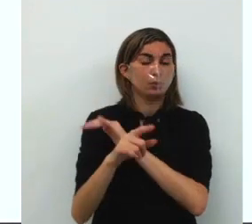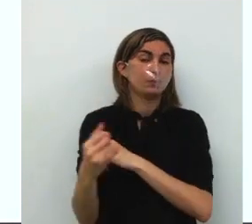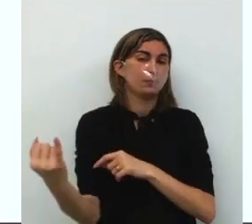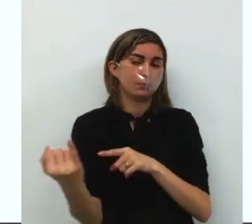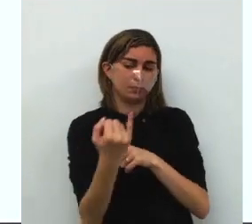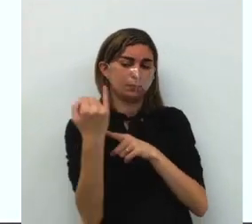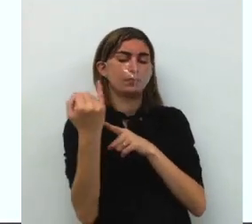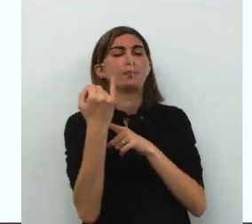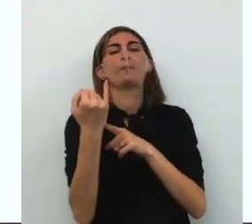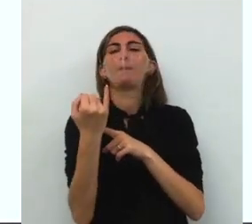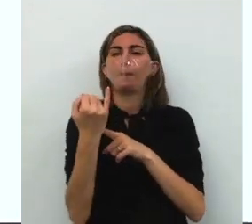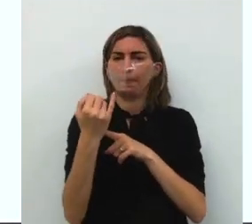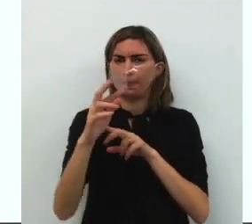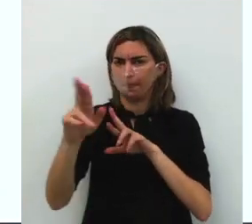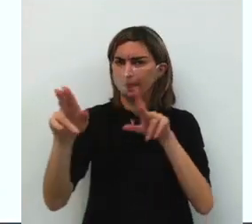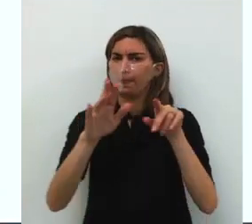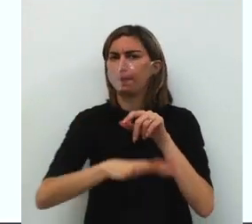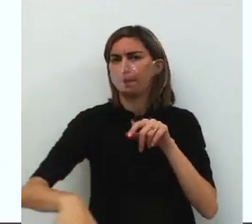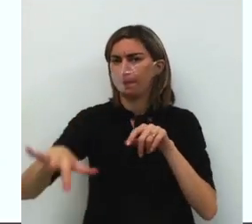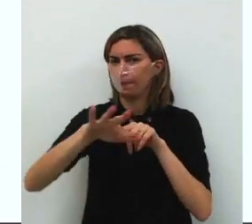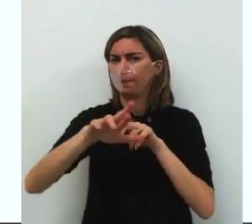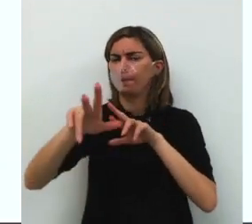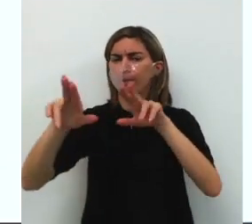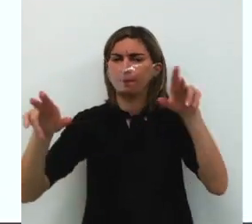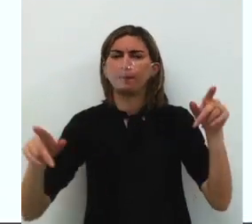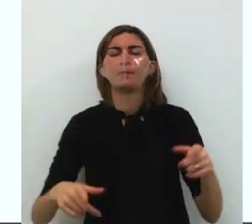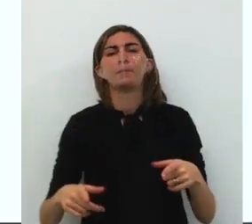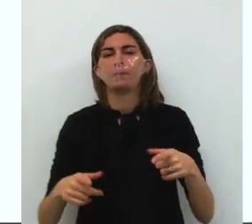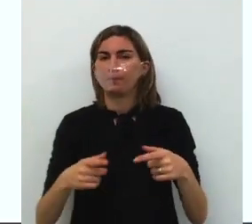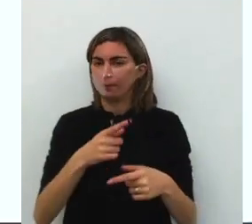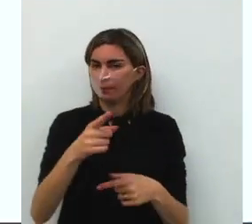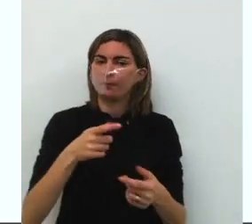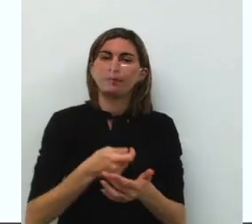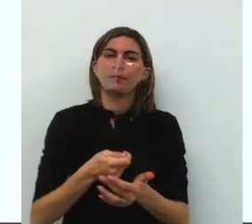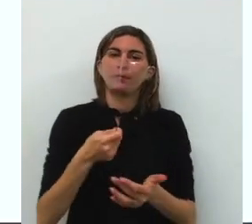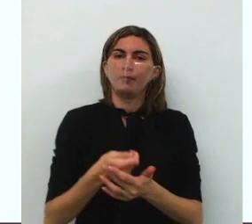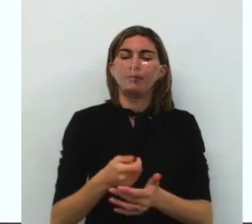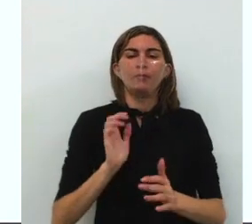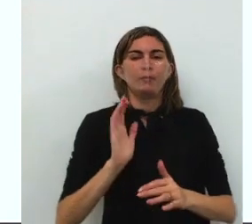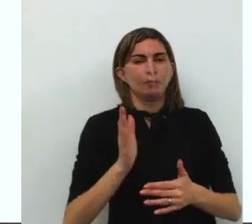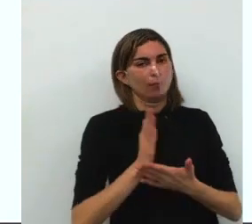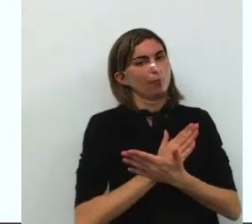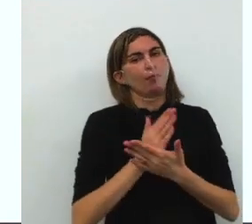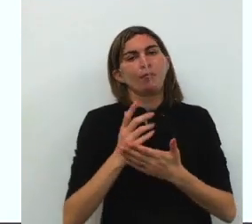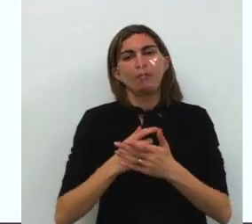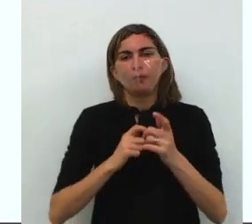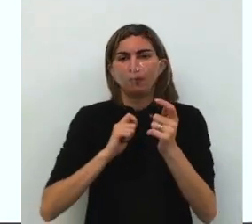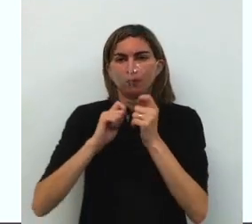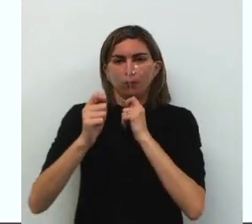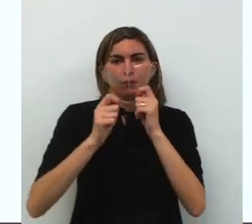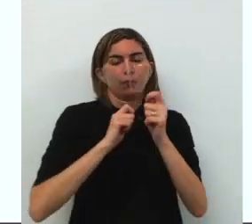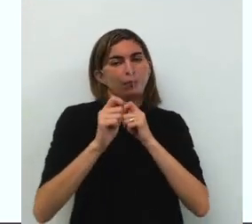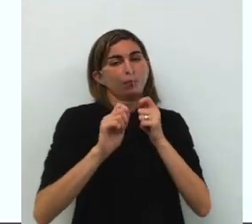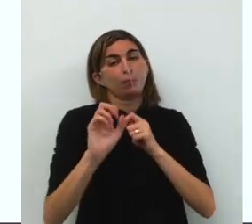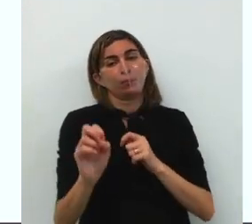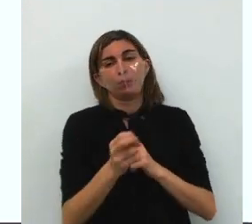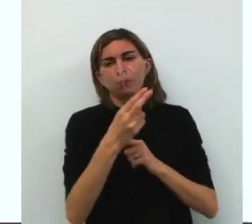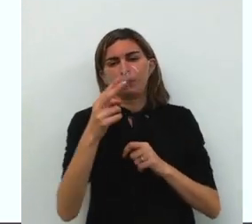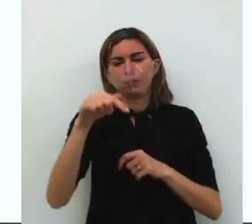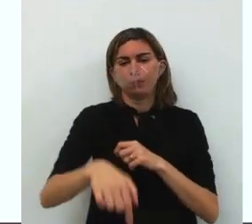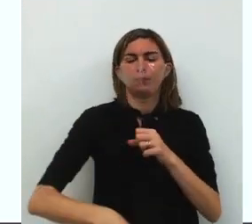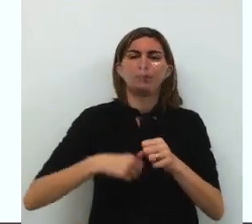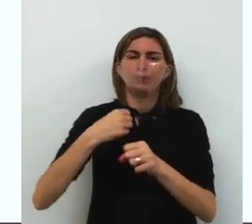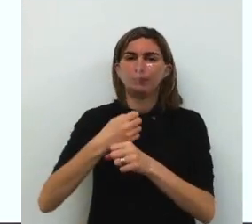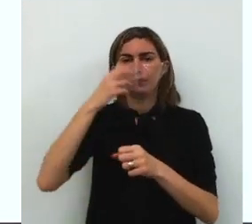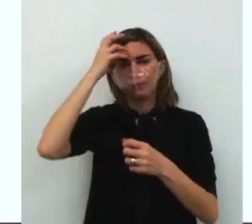é importante demais em várias áreas. Você já deve ter passado por alguma entrevista, ou